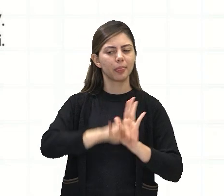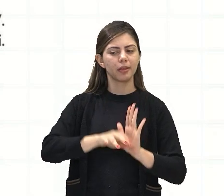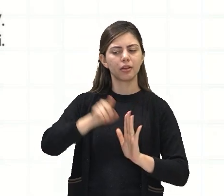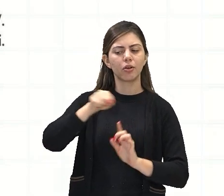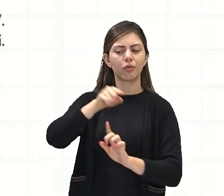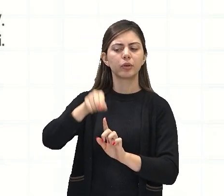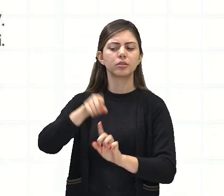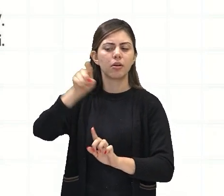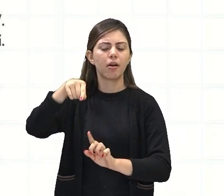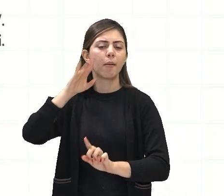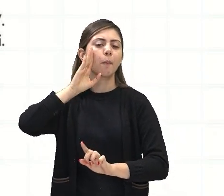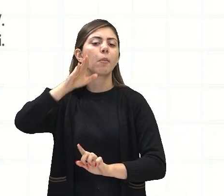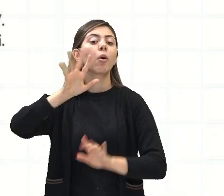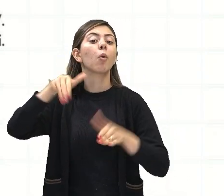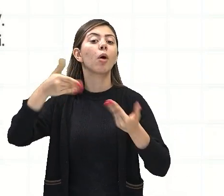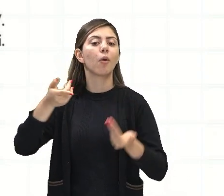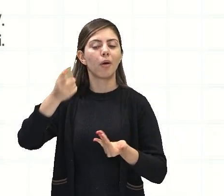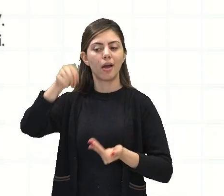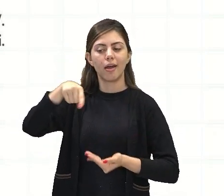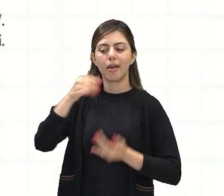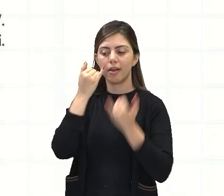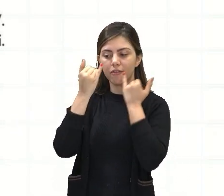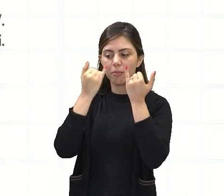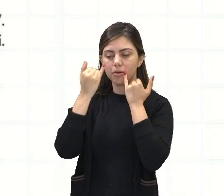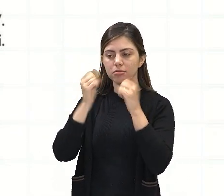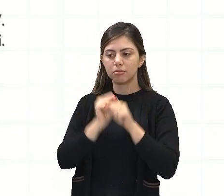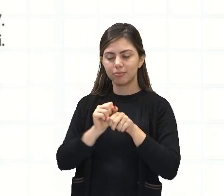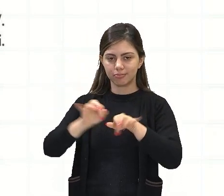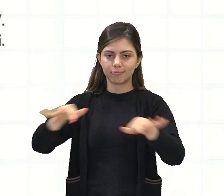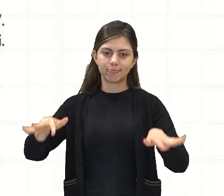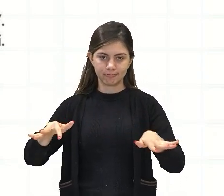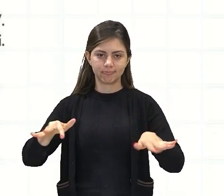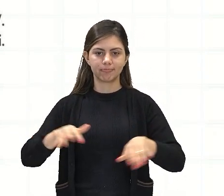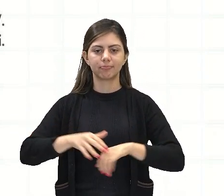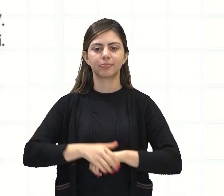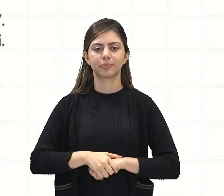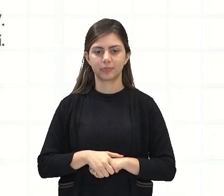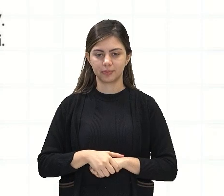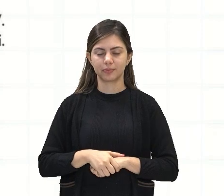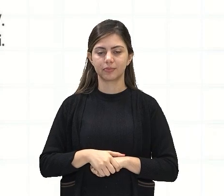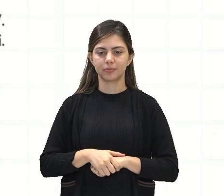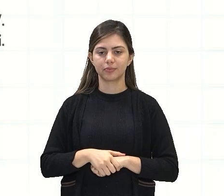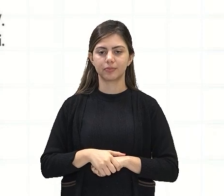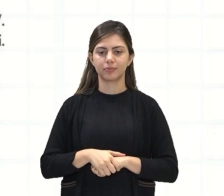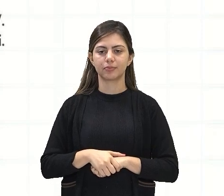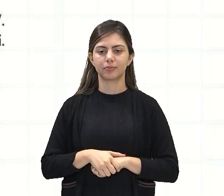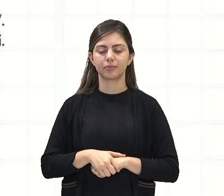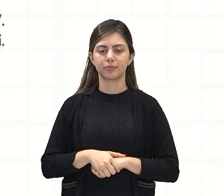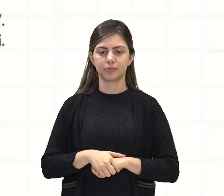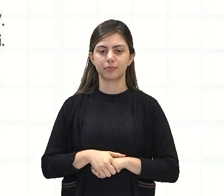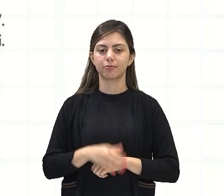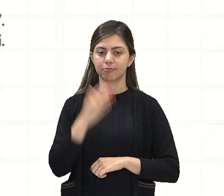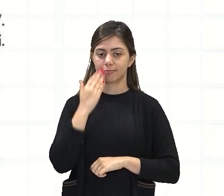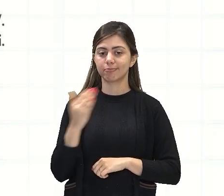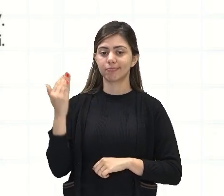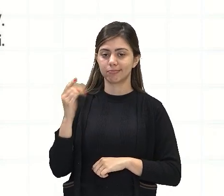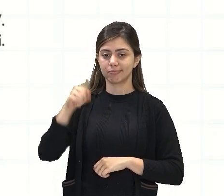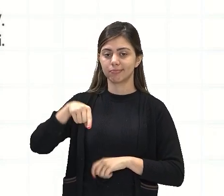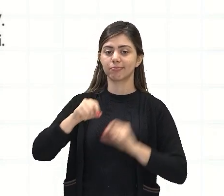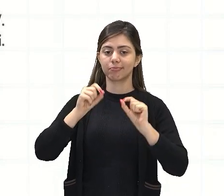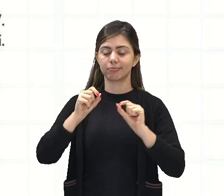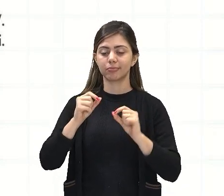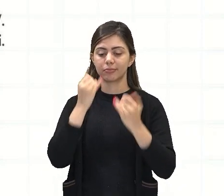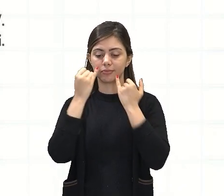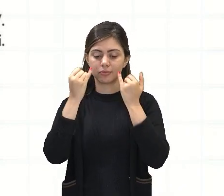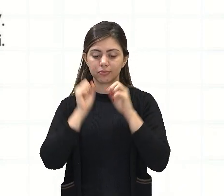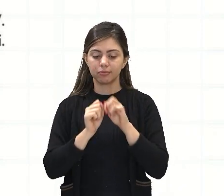objetivo principal, que é exatamente divulgar, difundir informações